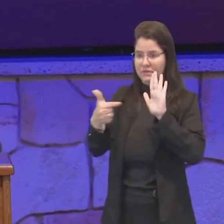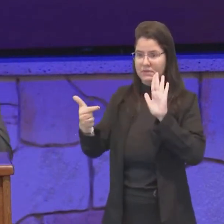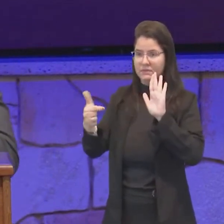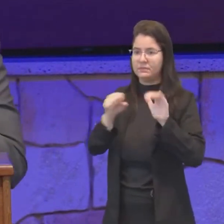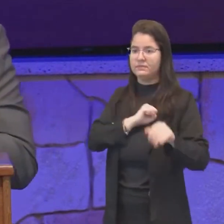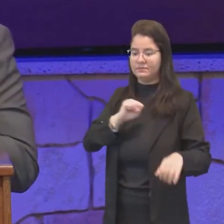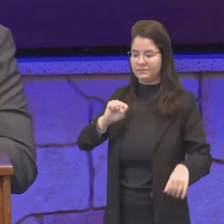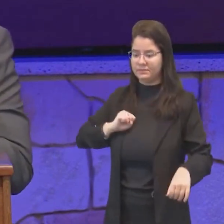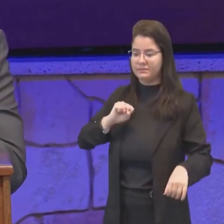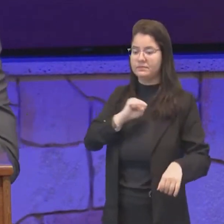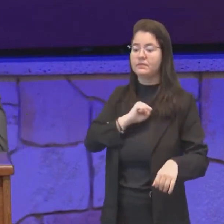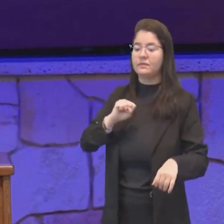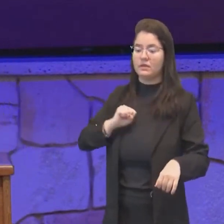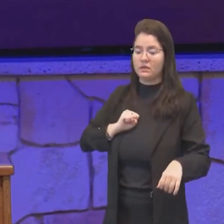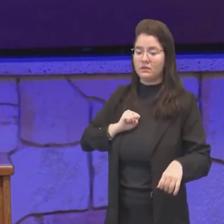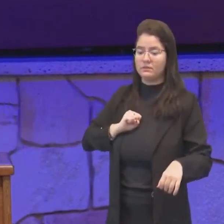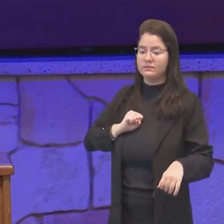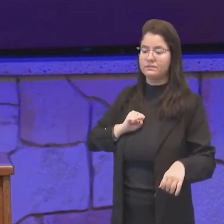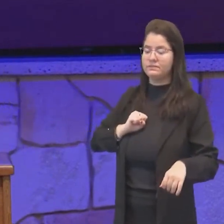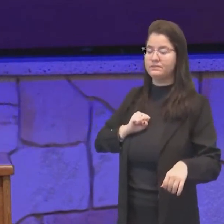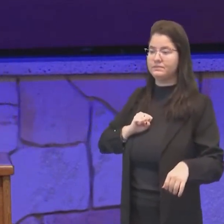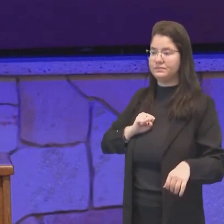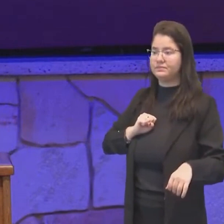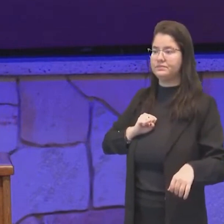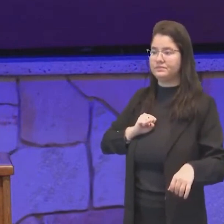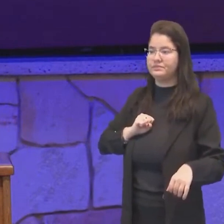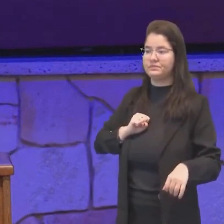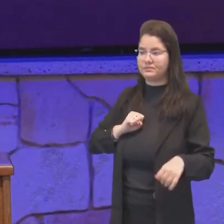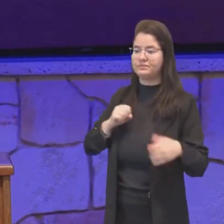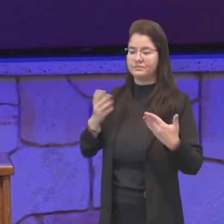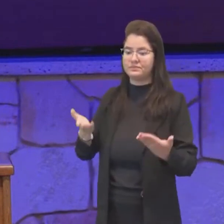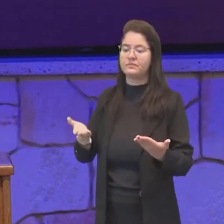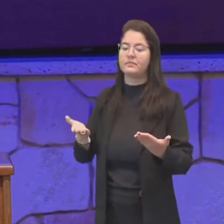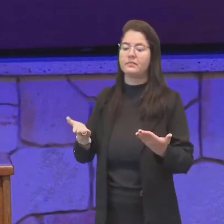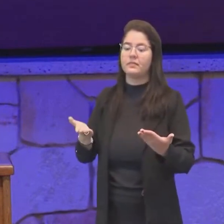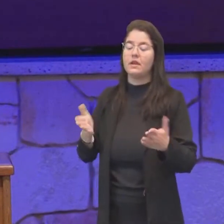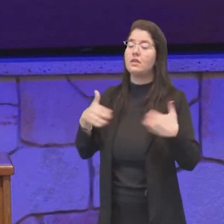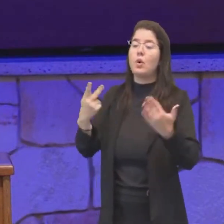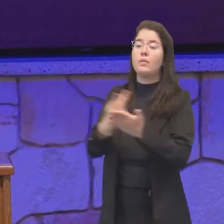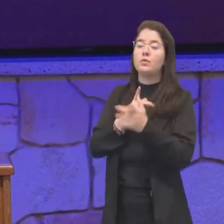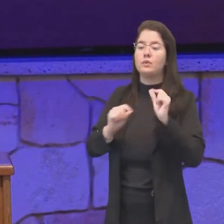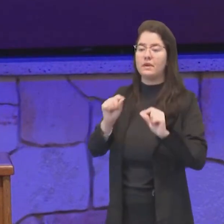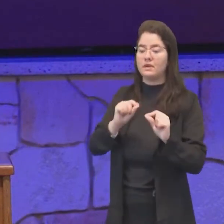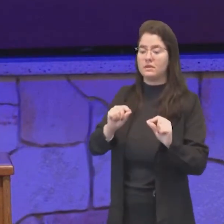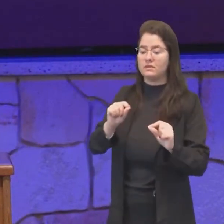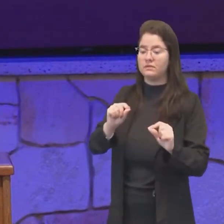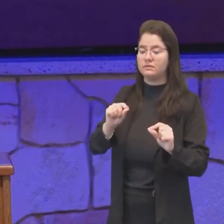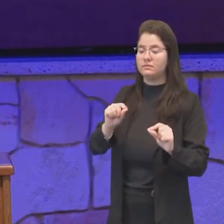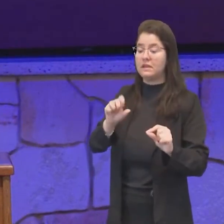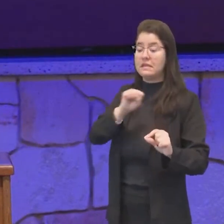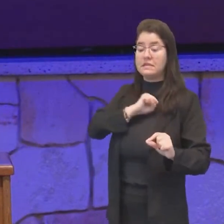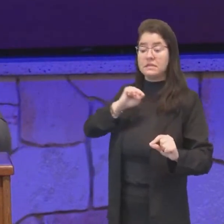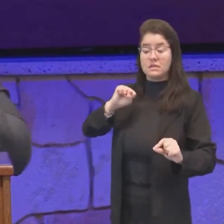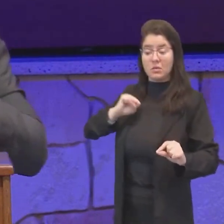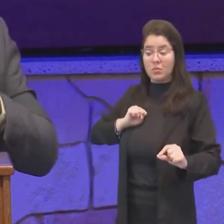Quando da desobediência de Saul, ele é rejeitado, e